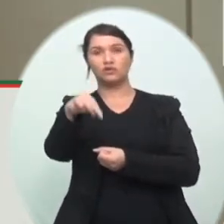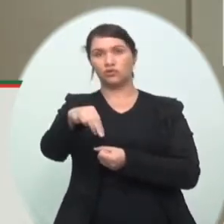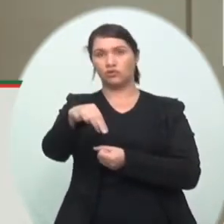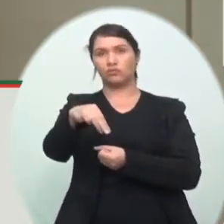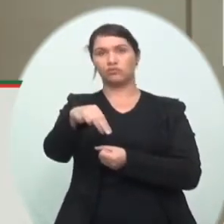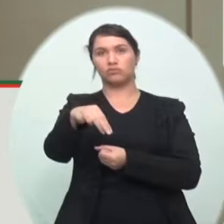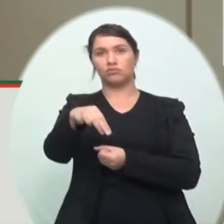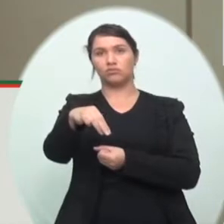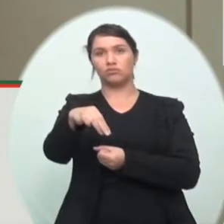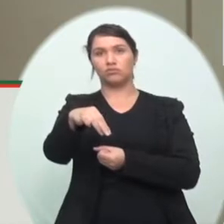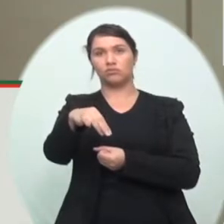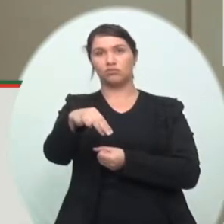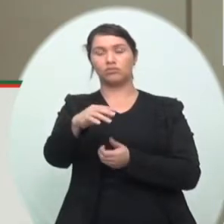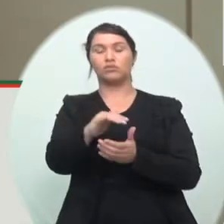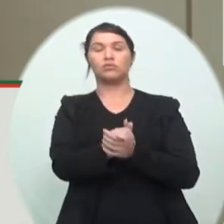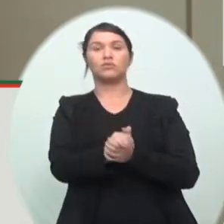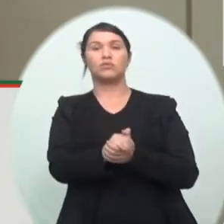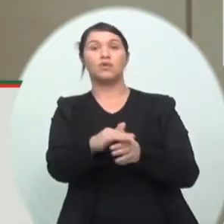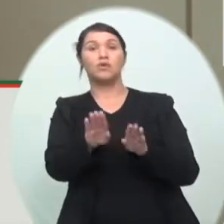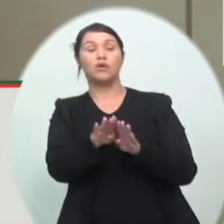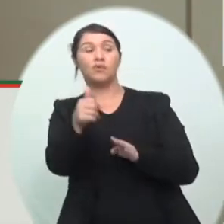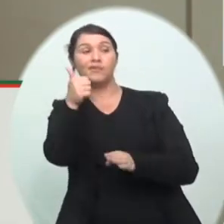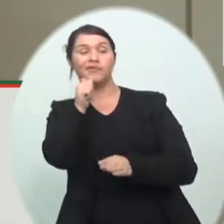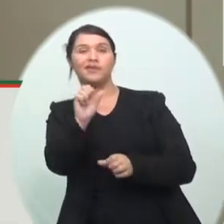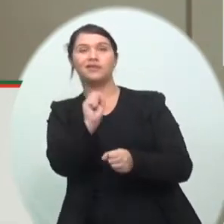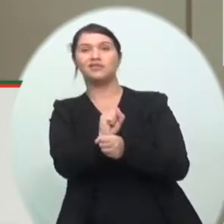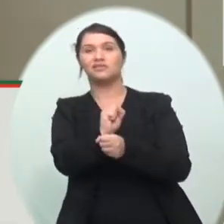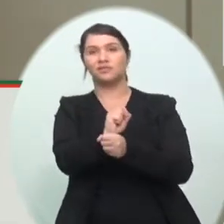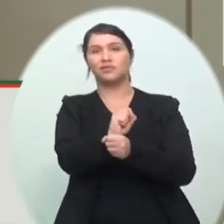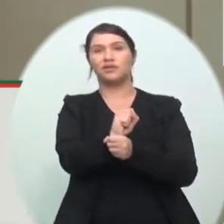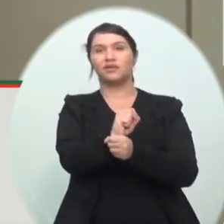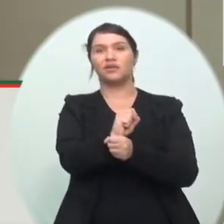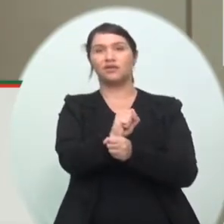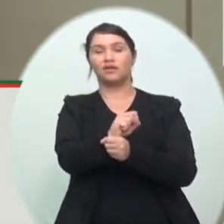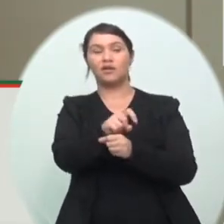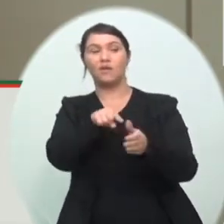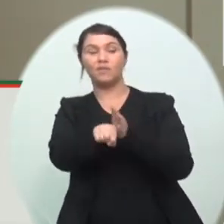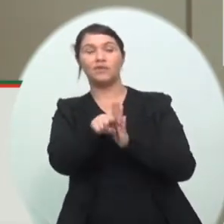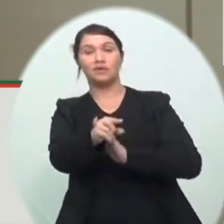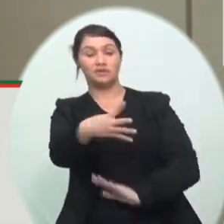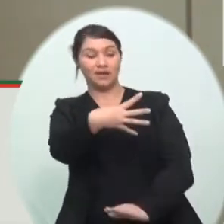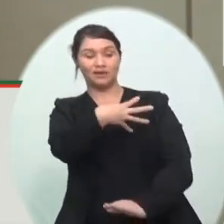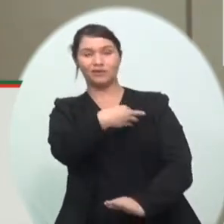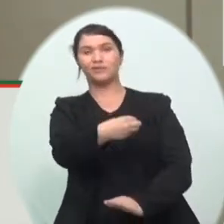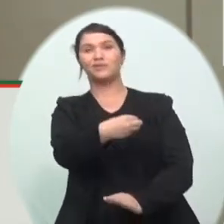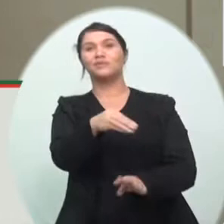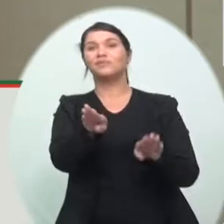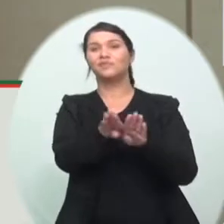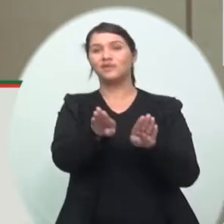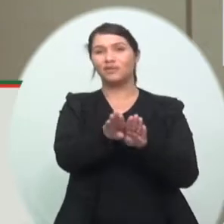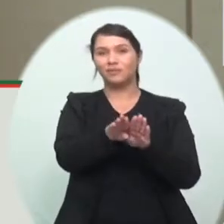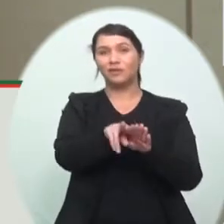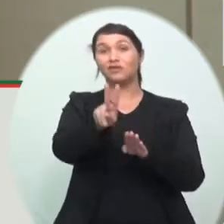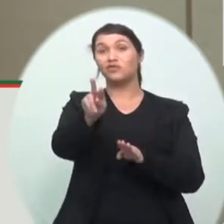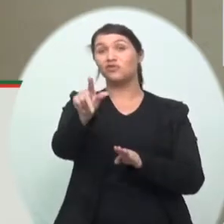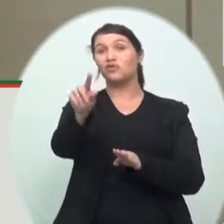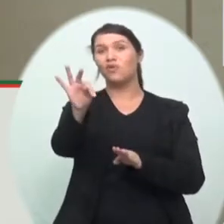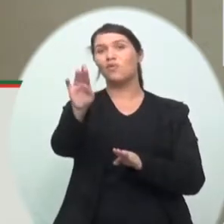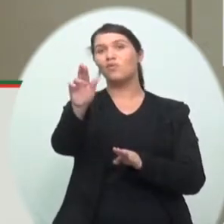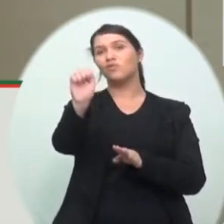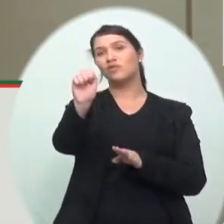mais de um ano, uma senhora, pacientes aguardando uma ultrassom ultravaginal há mais de um